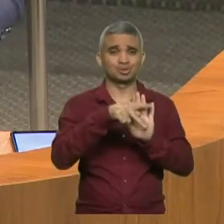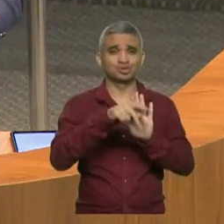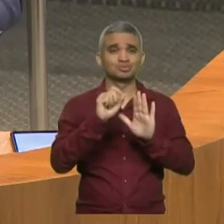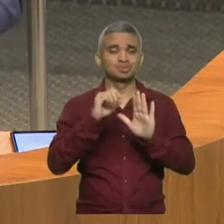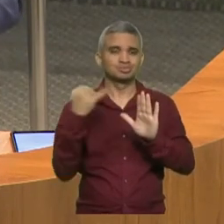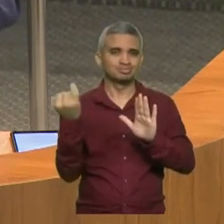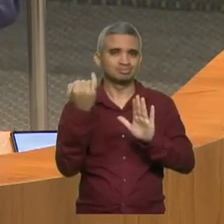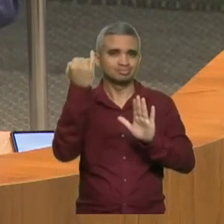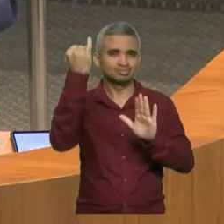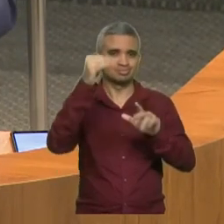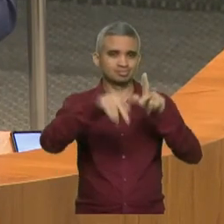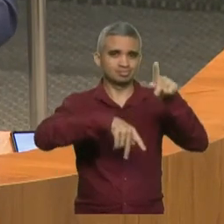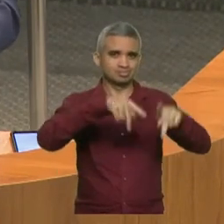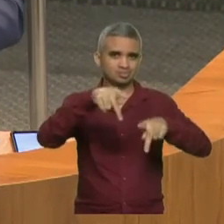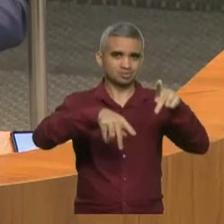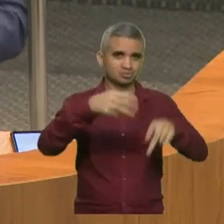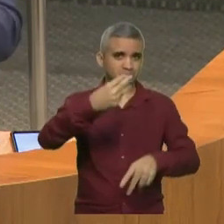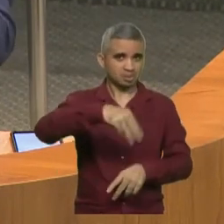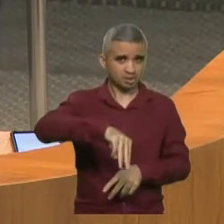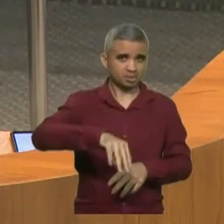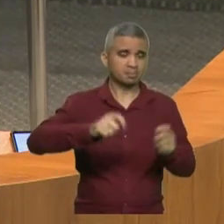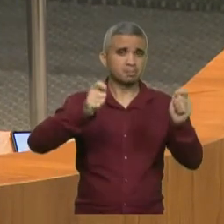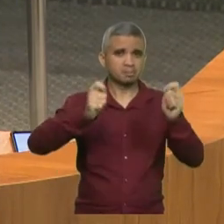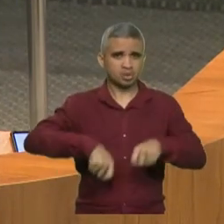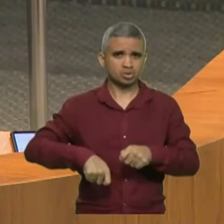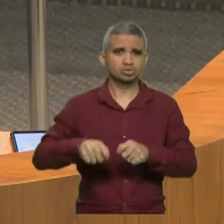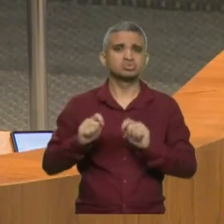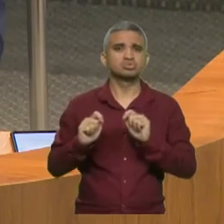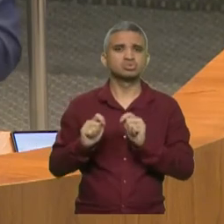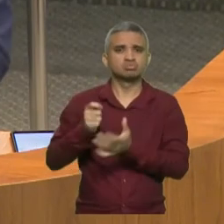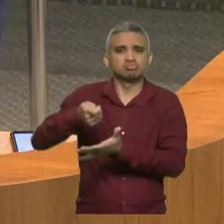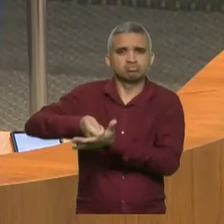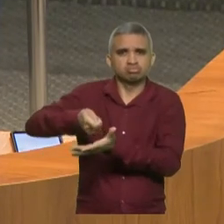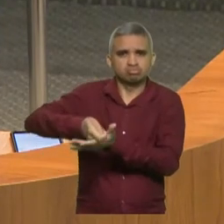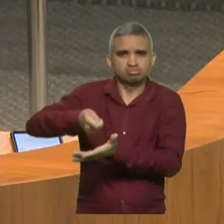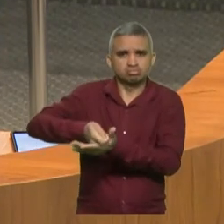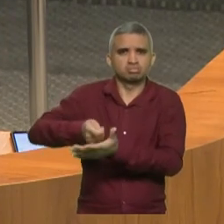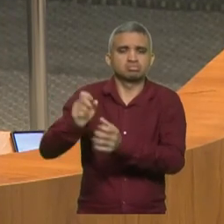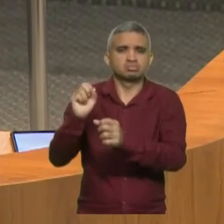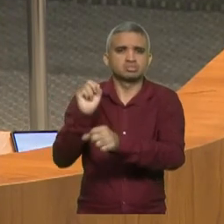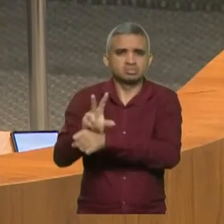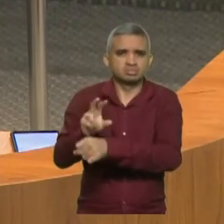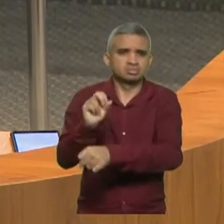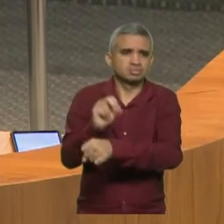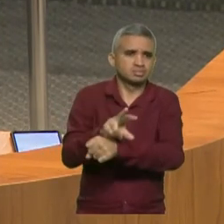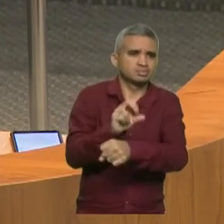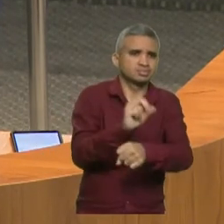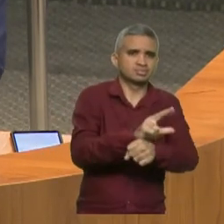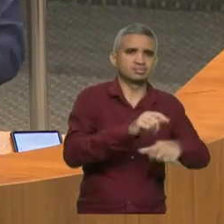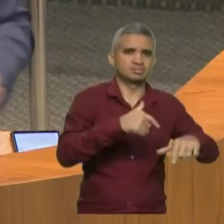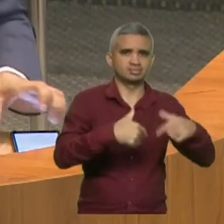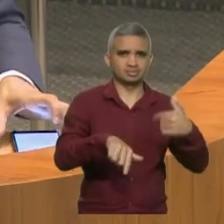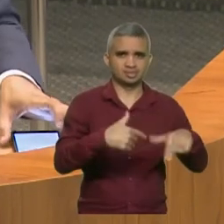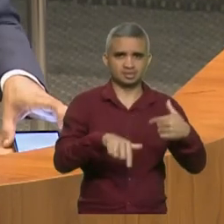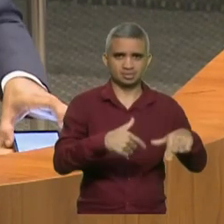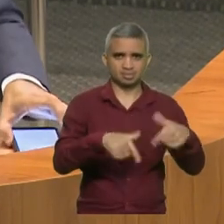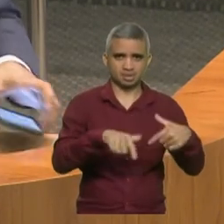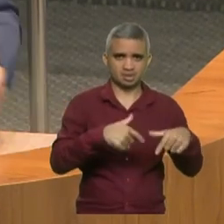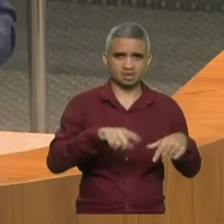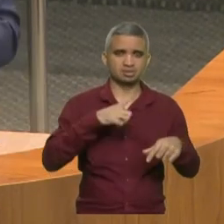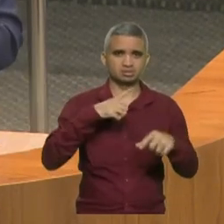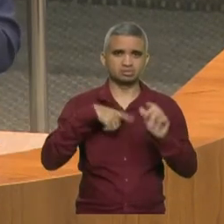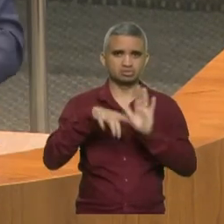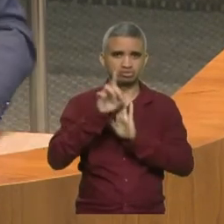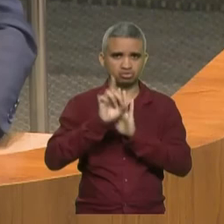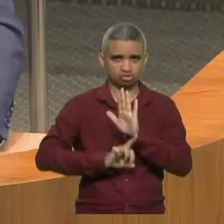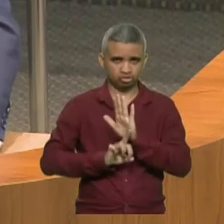garantir os seus postos de trabalho e possam efetivamente ter os seus direitos assistidos, os seus direitos garantidos.